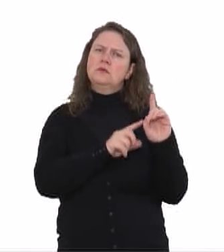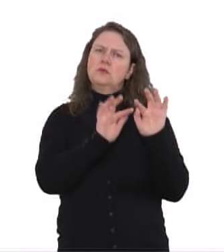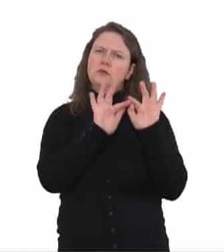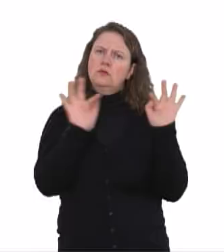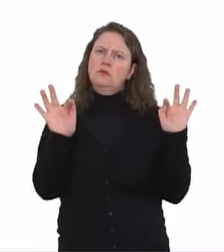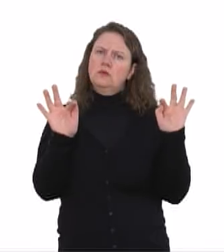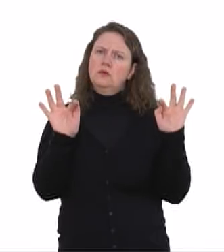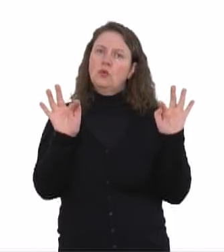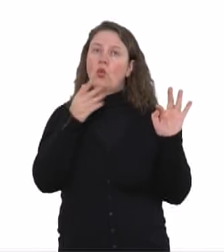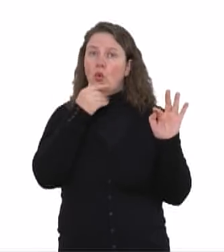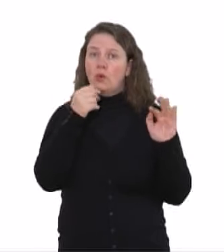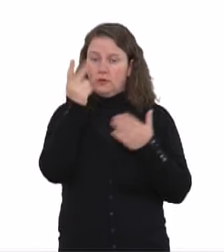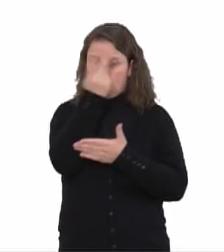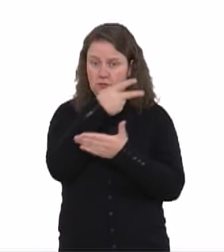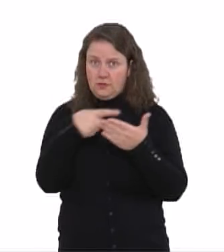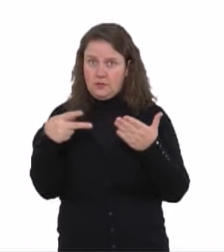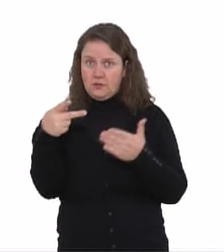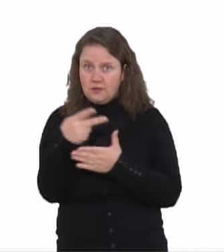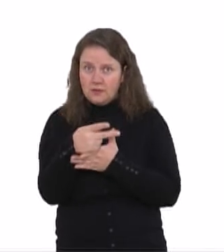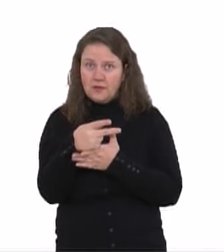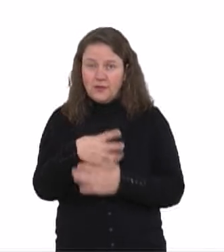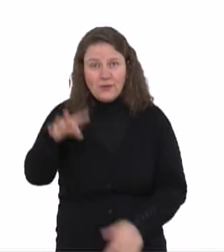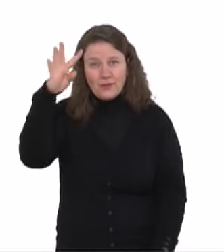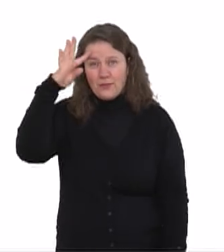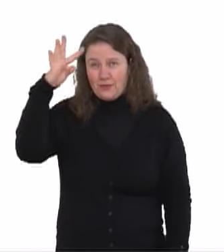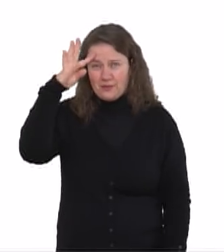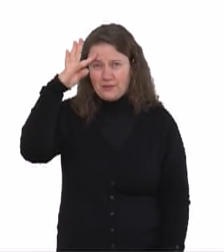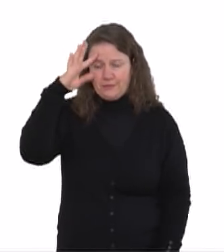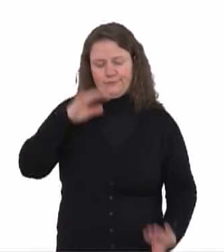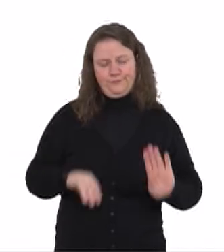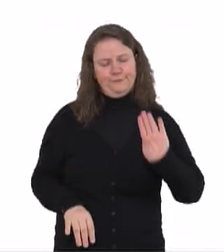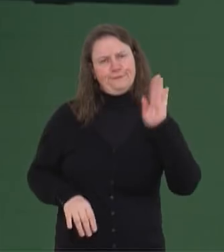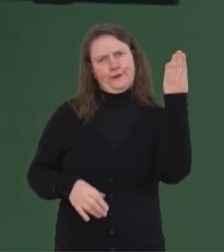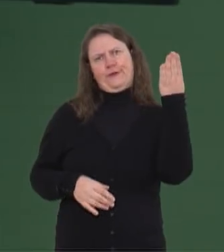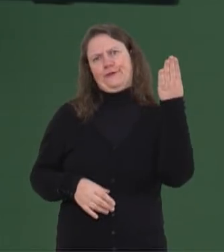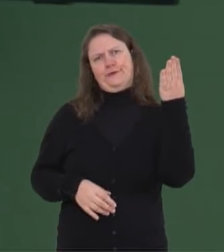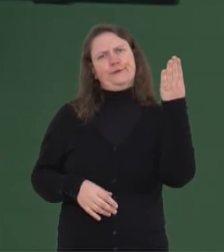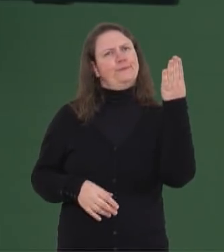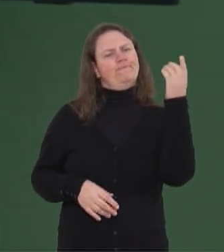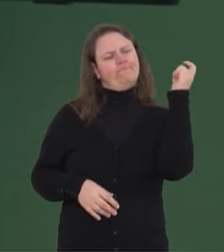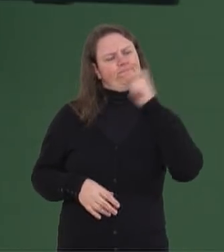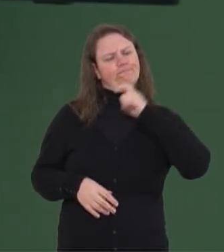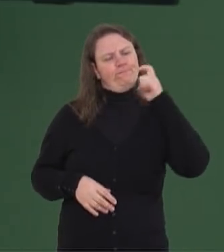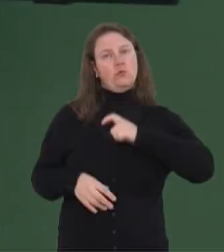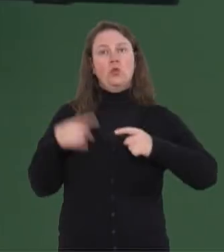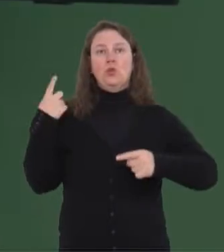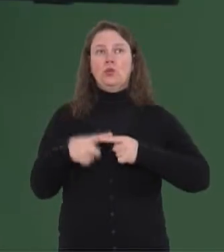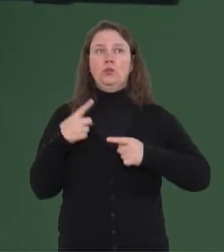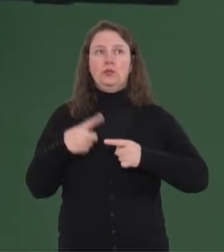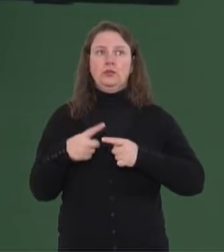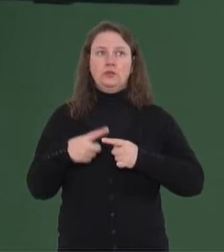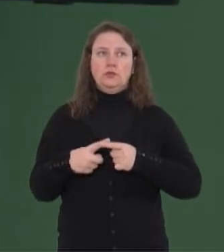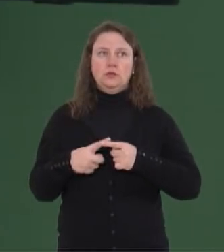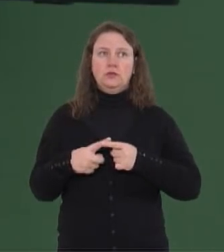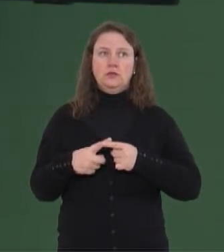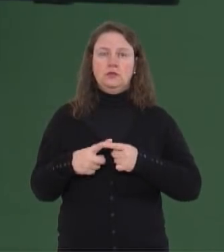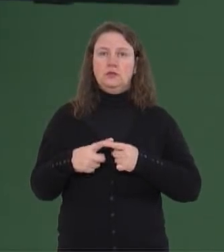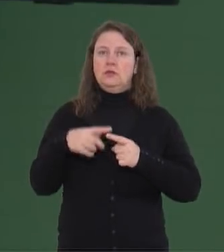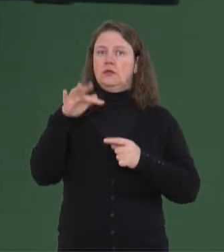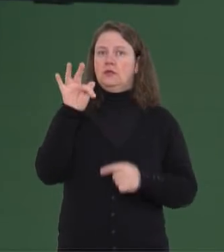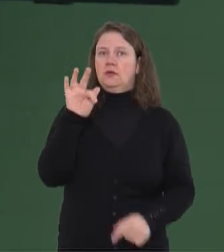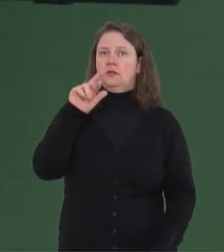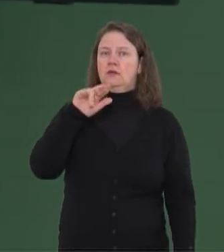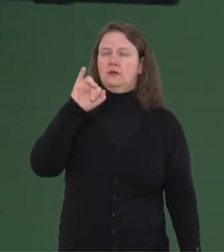Ele desenha às quartas-feiras? Falso. Por que falso? Porque é on